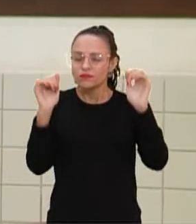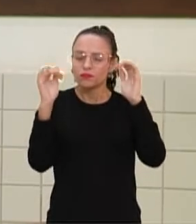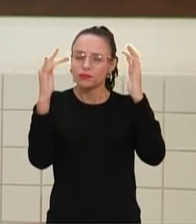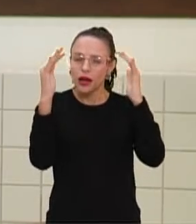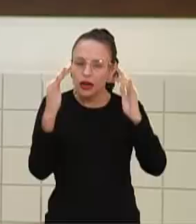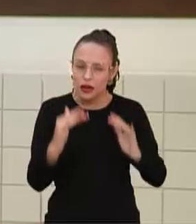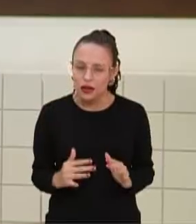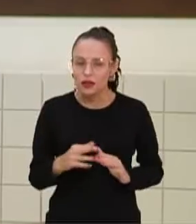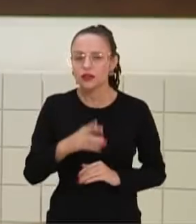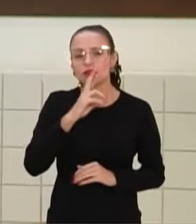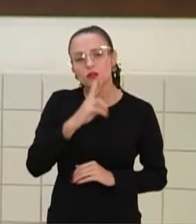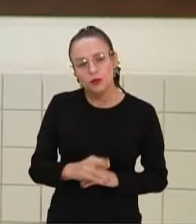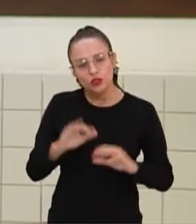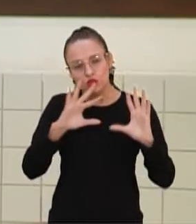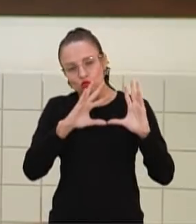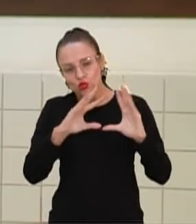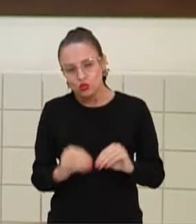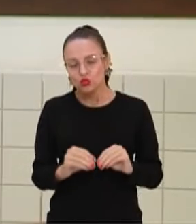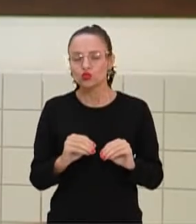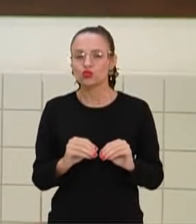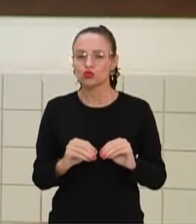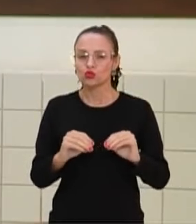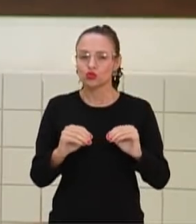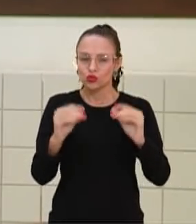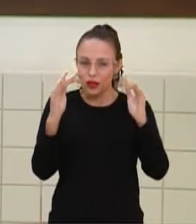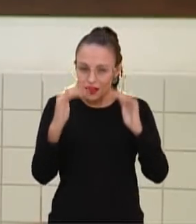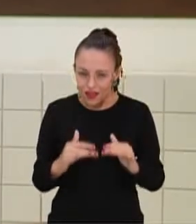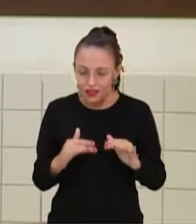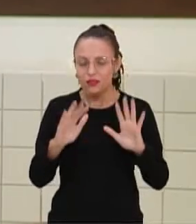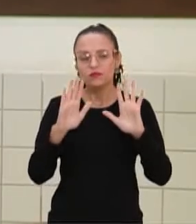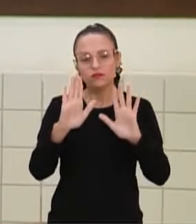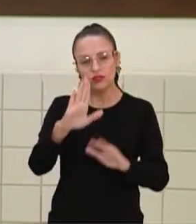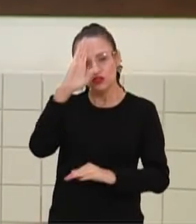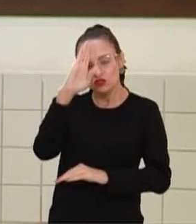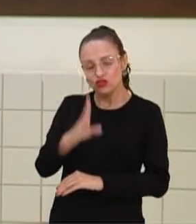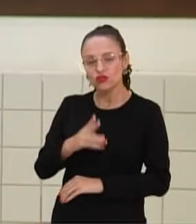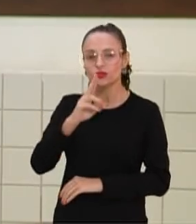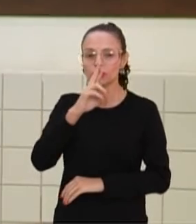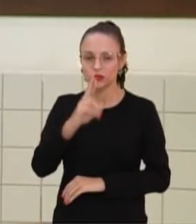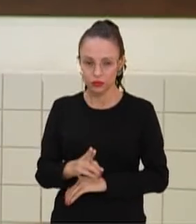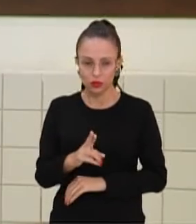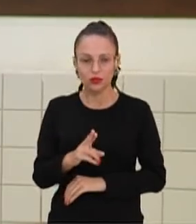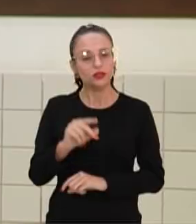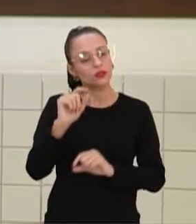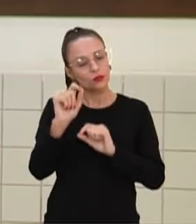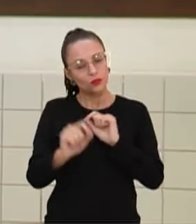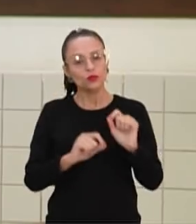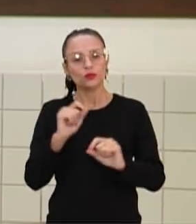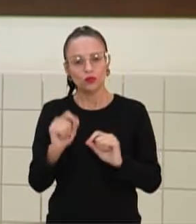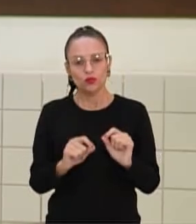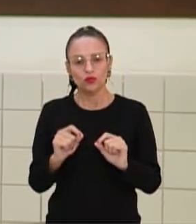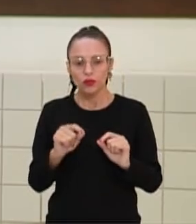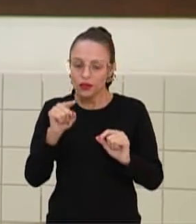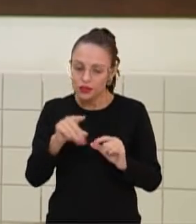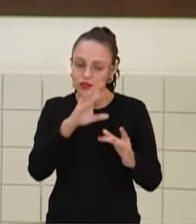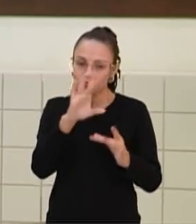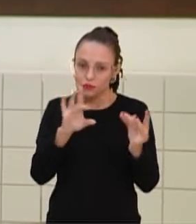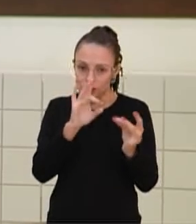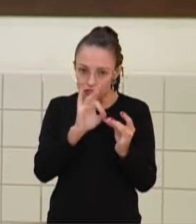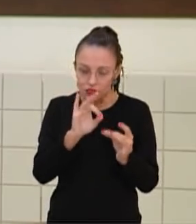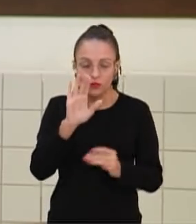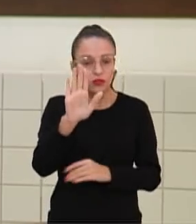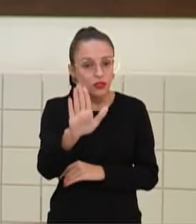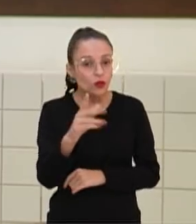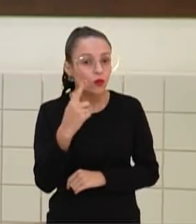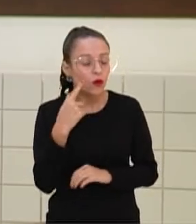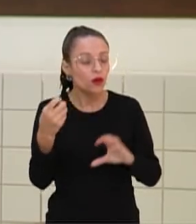para todos, resolvendo de forma algébrica, a gente vai direto para a resposta usando esses casos especiais.